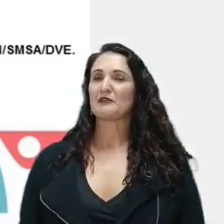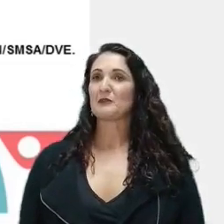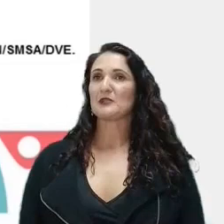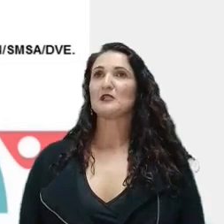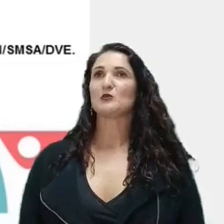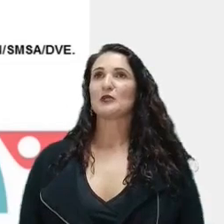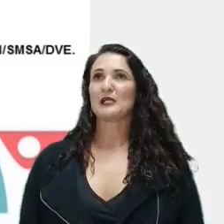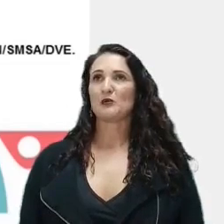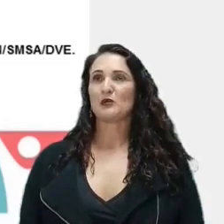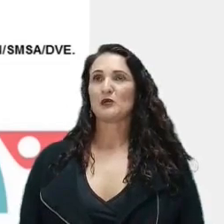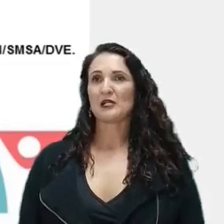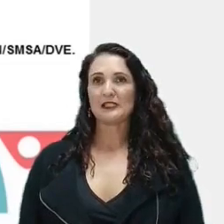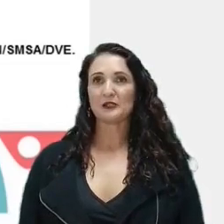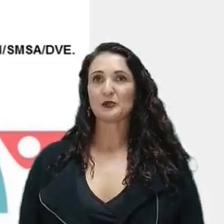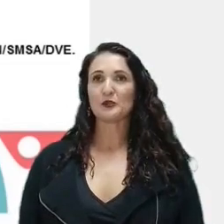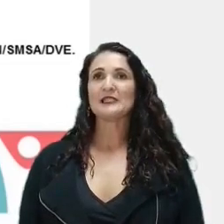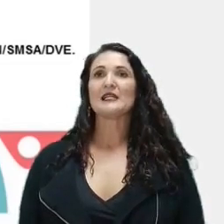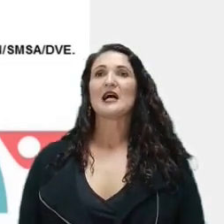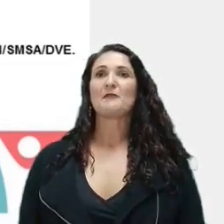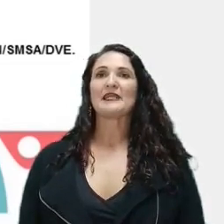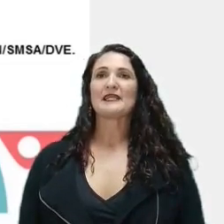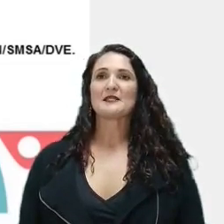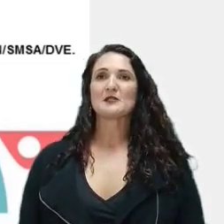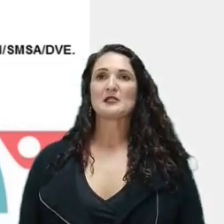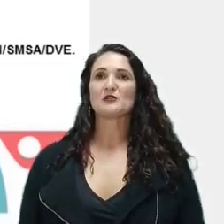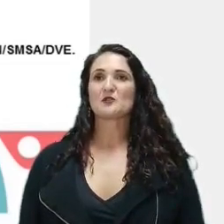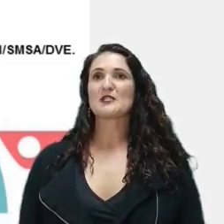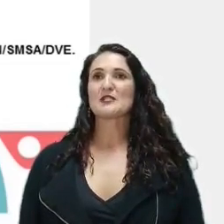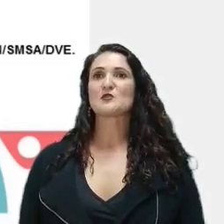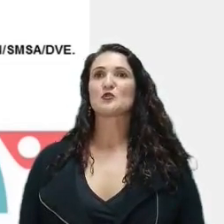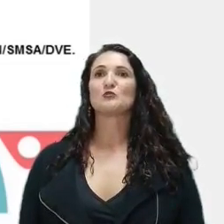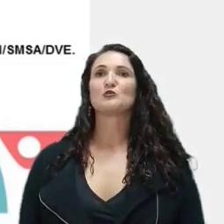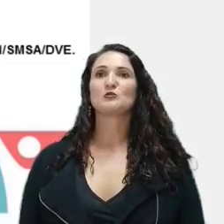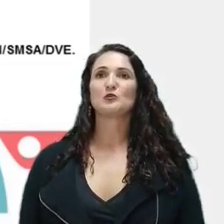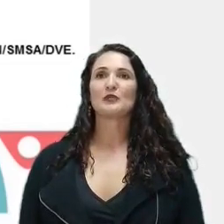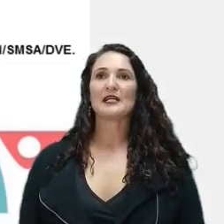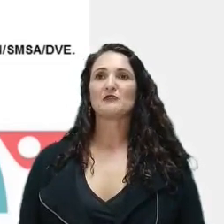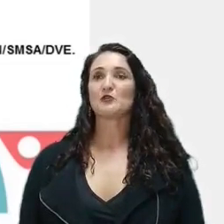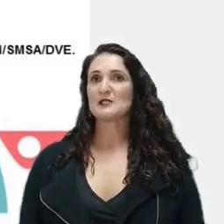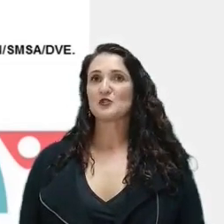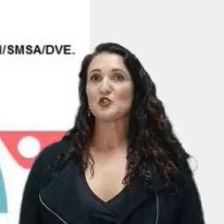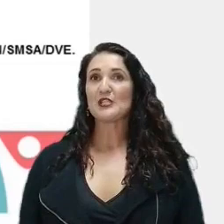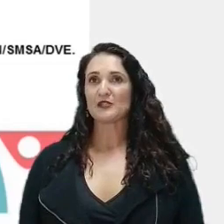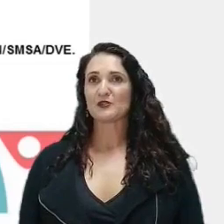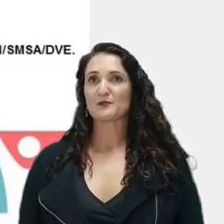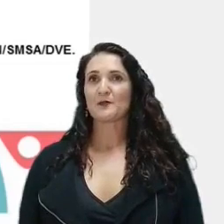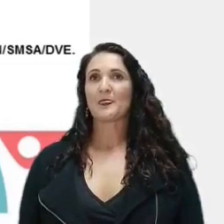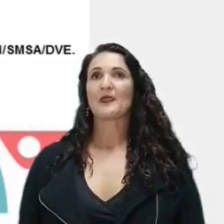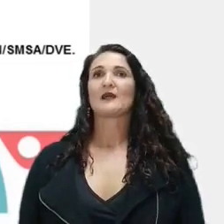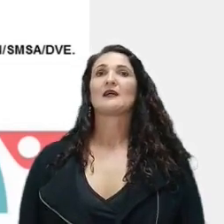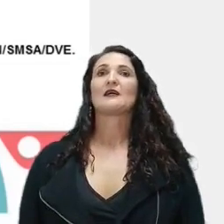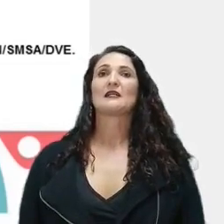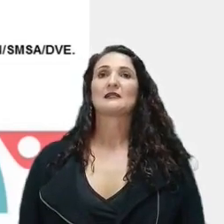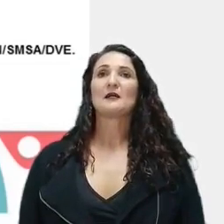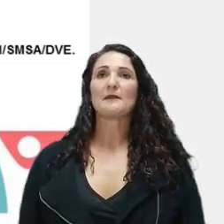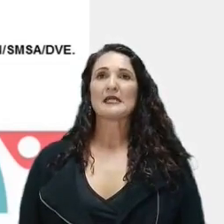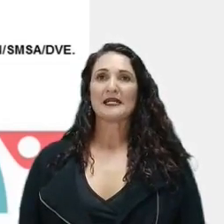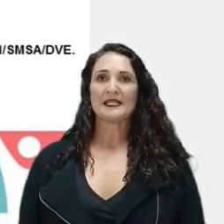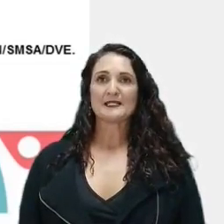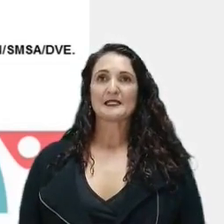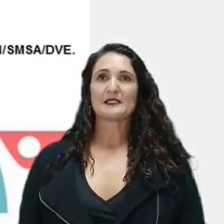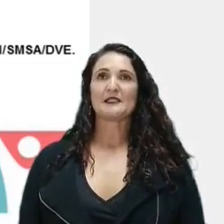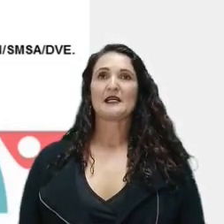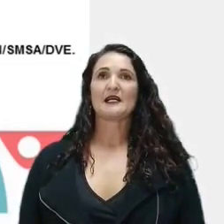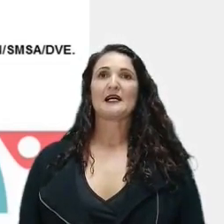da família, o local acolhedor, aparece aqui nos nossos dados como um lugar de violação de direitos. Também